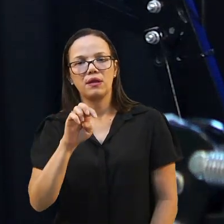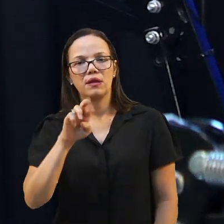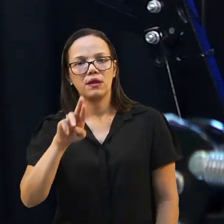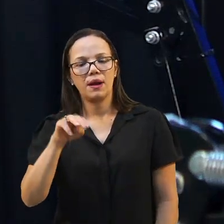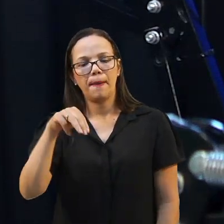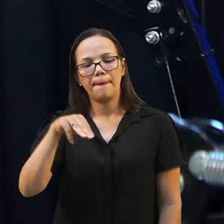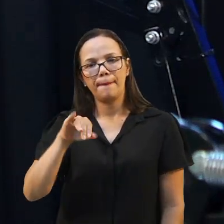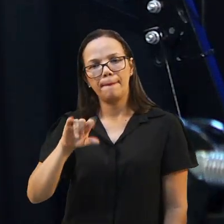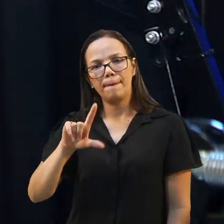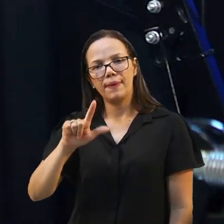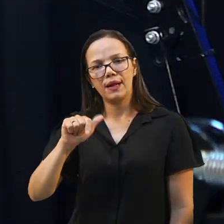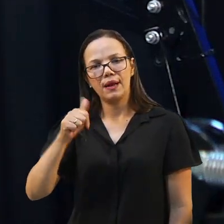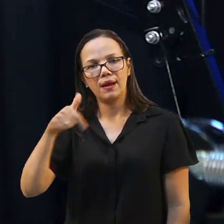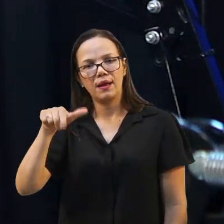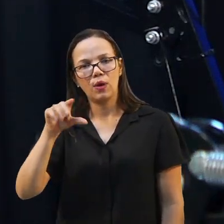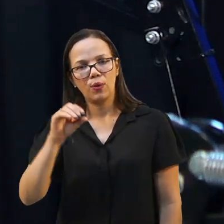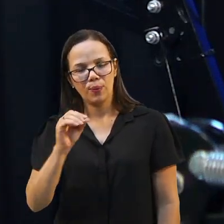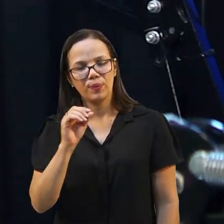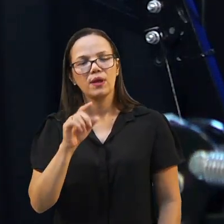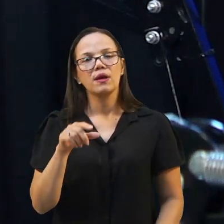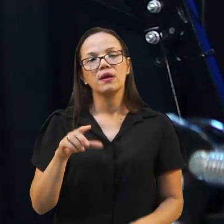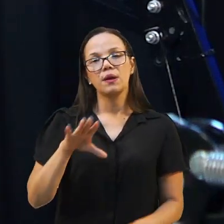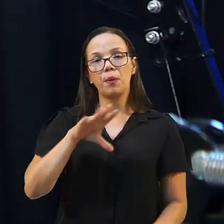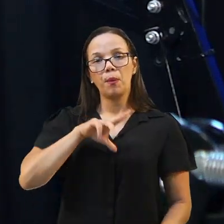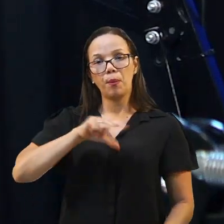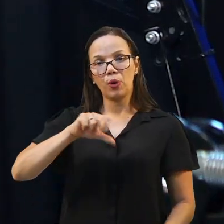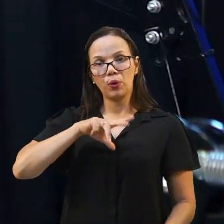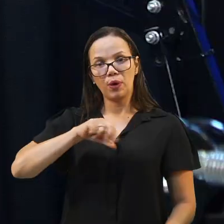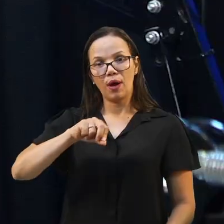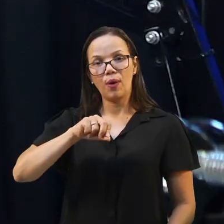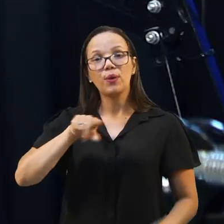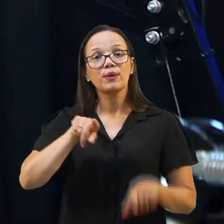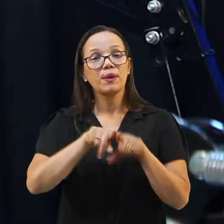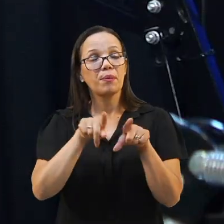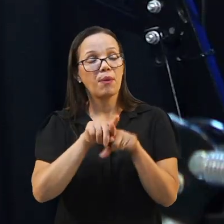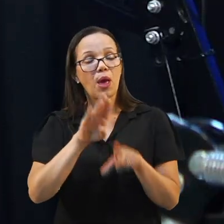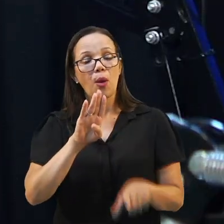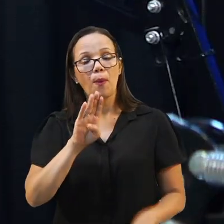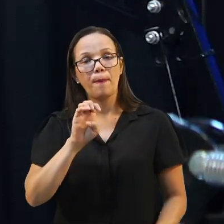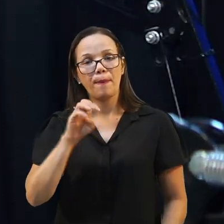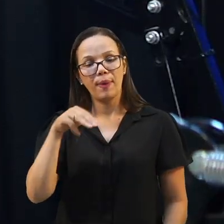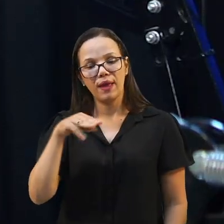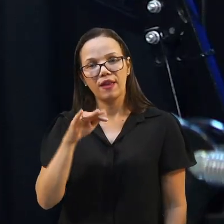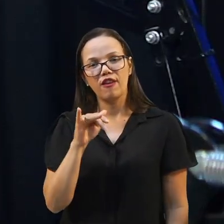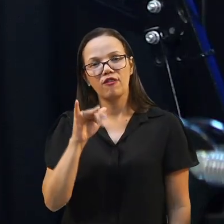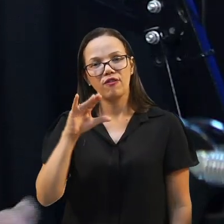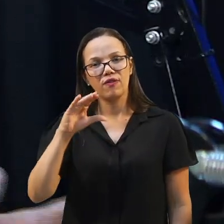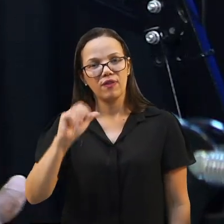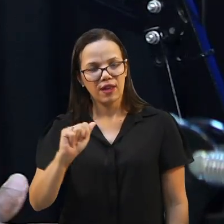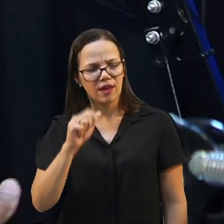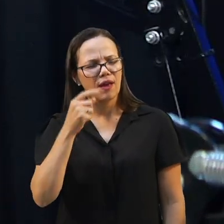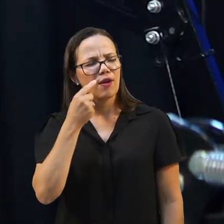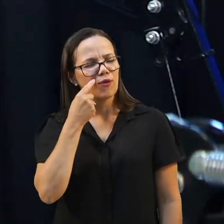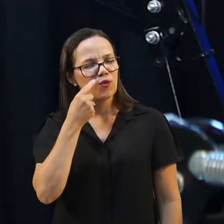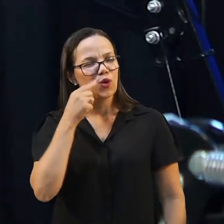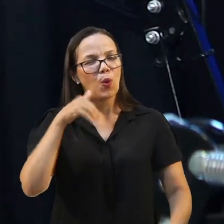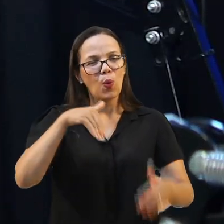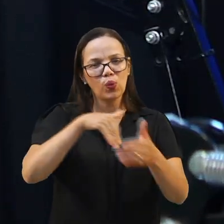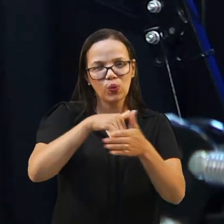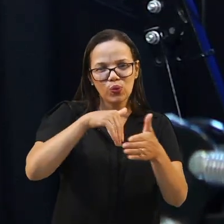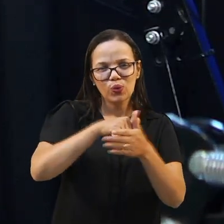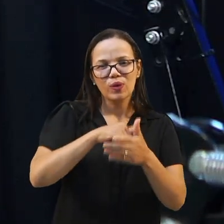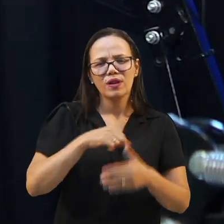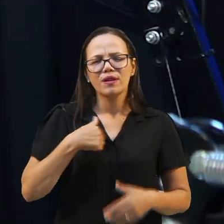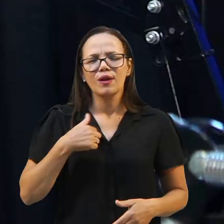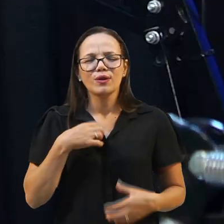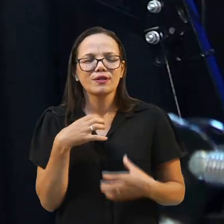já tive a oportunidade de assistir em Portugal o jogo do Benfica. Então isso aí me dá uma satisfação,